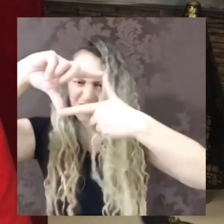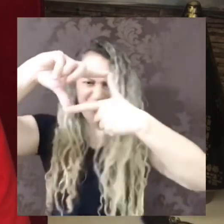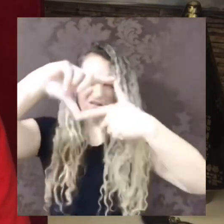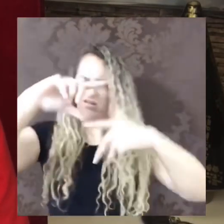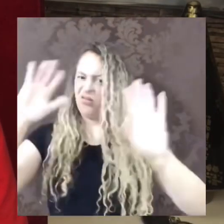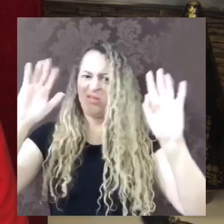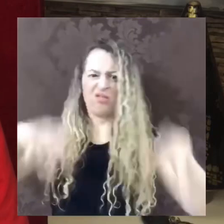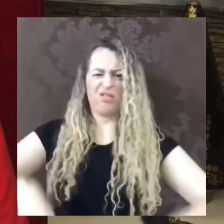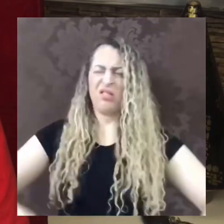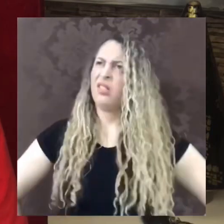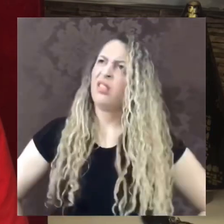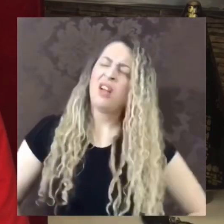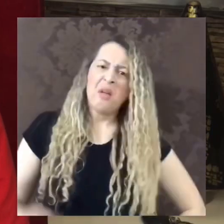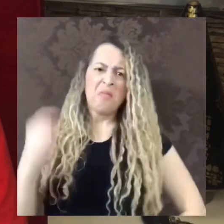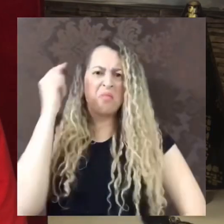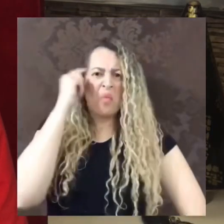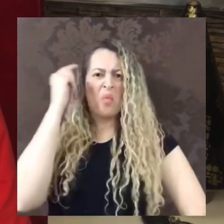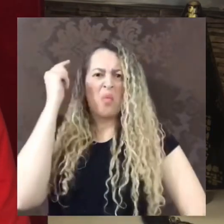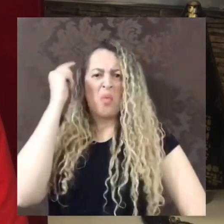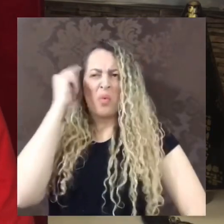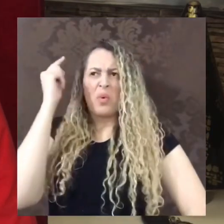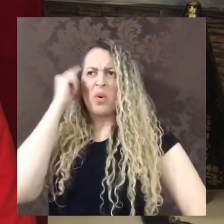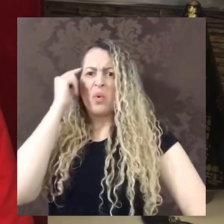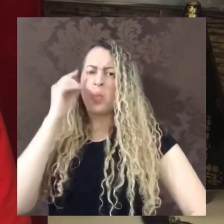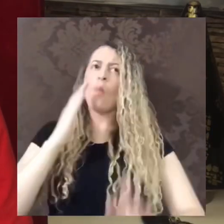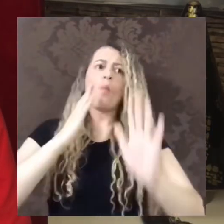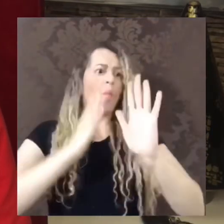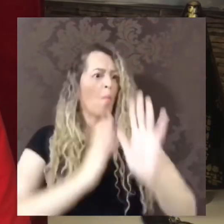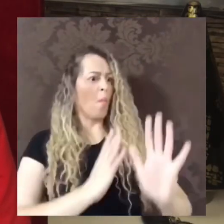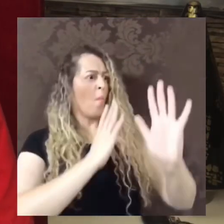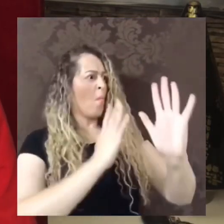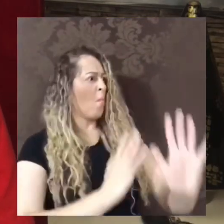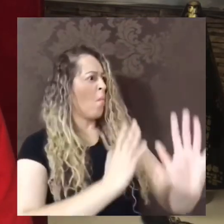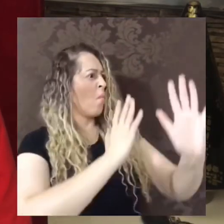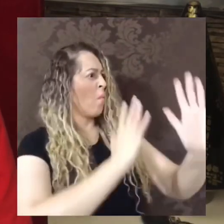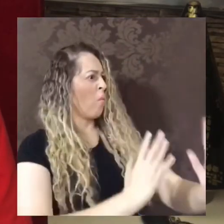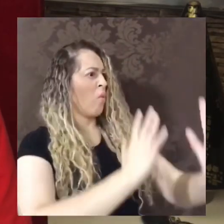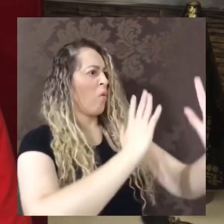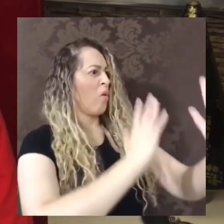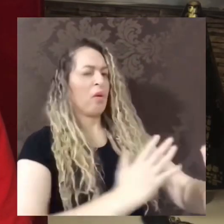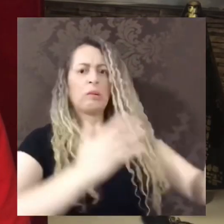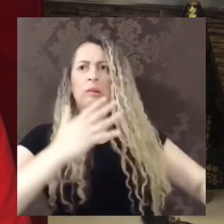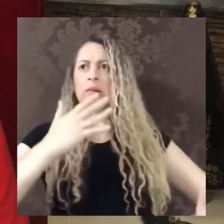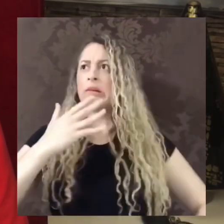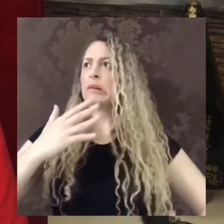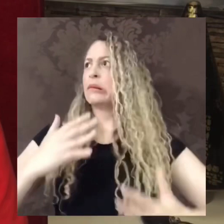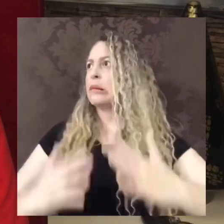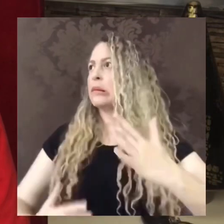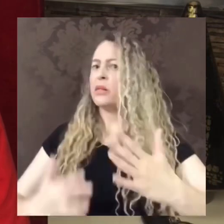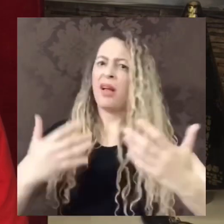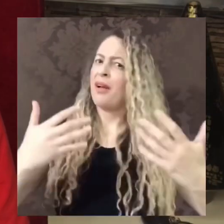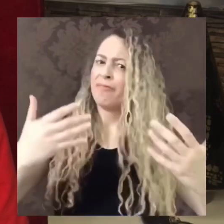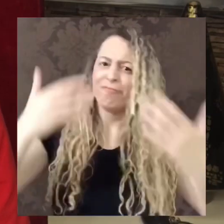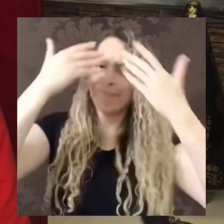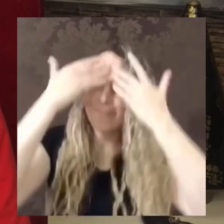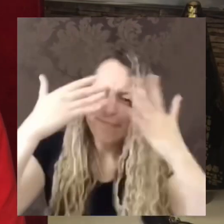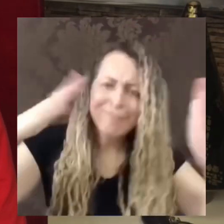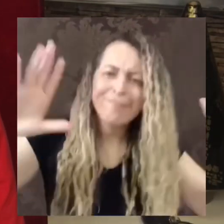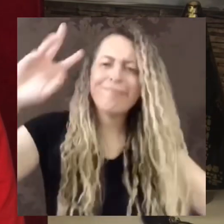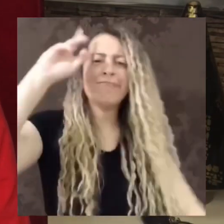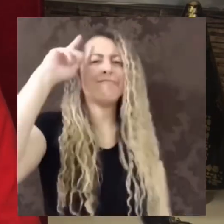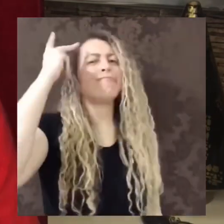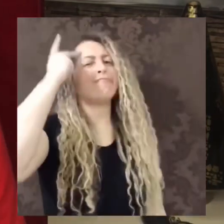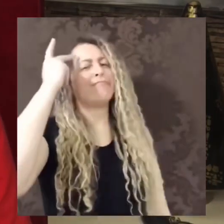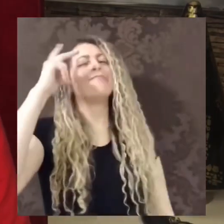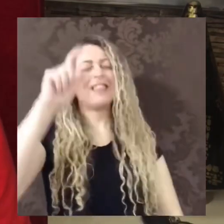Ser mais do mesmo tempo todo não é tão legal. Já pensou tudo sempre